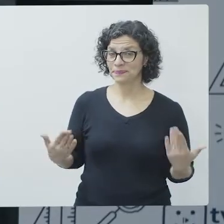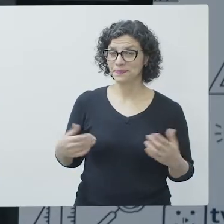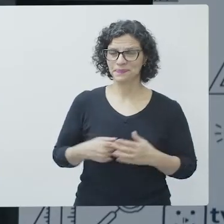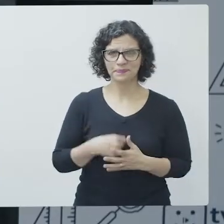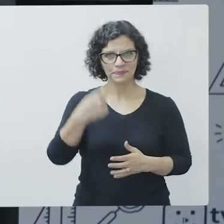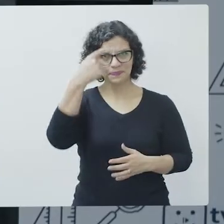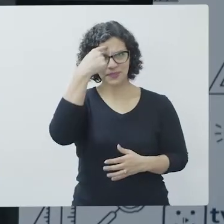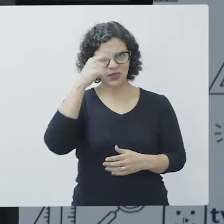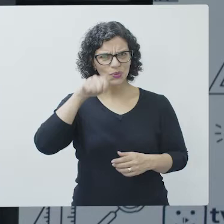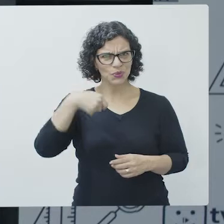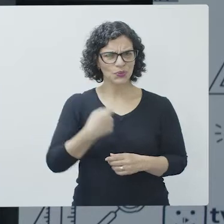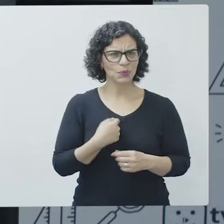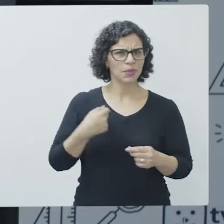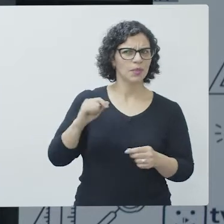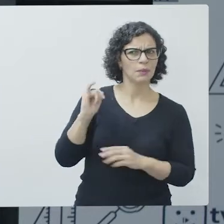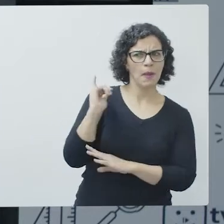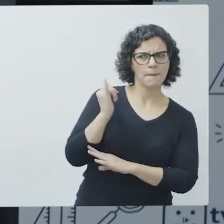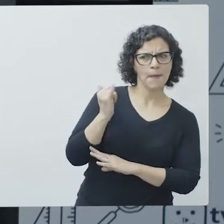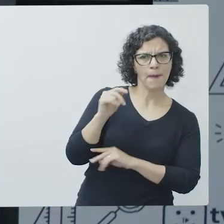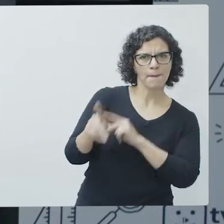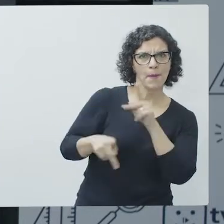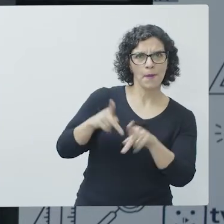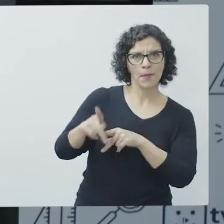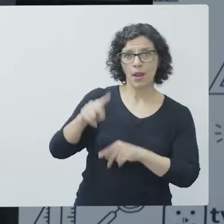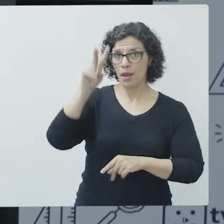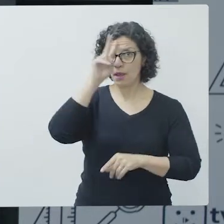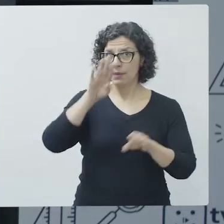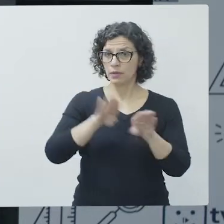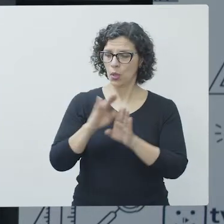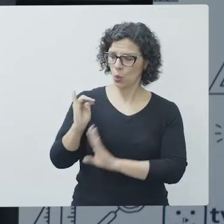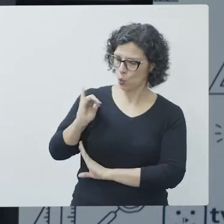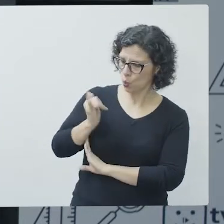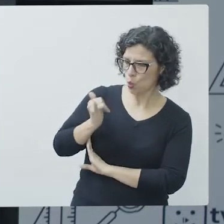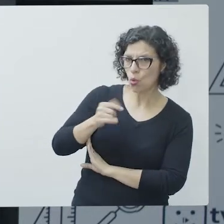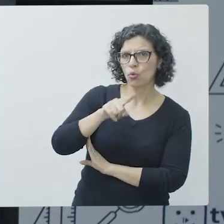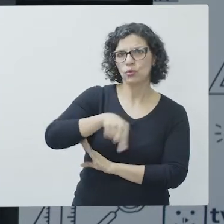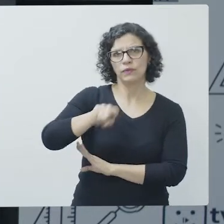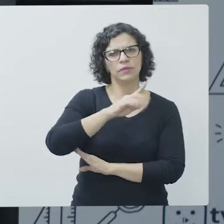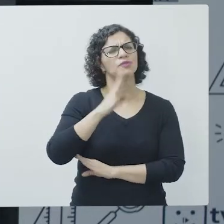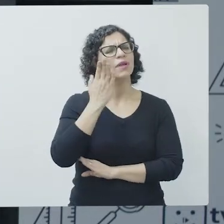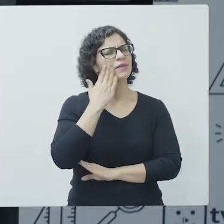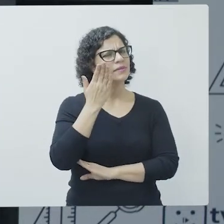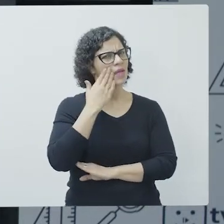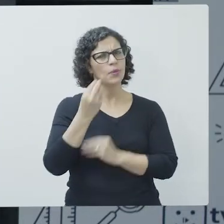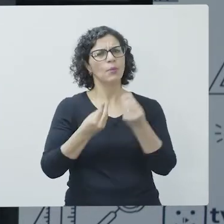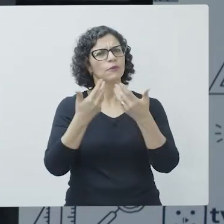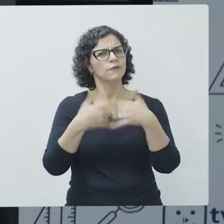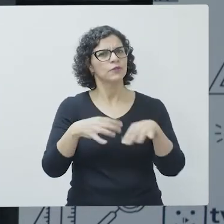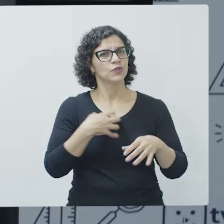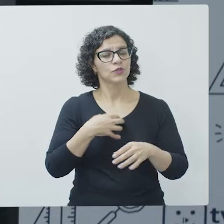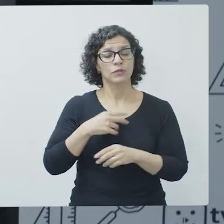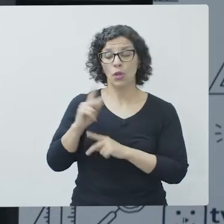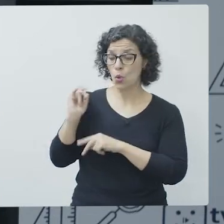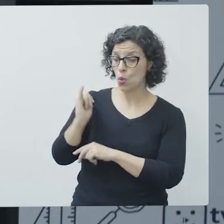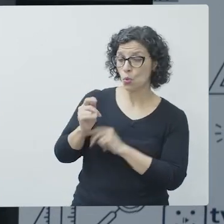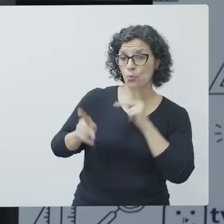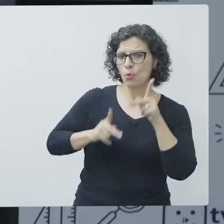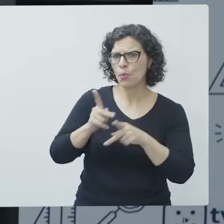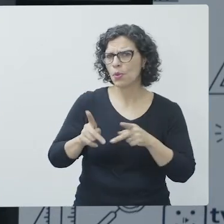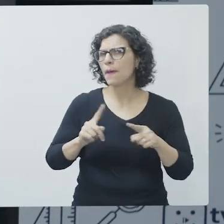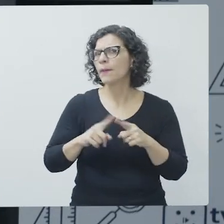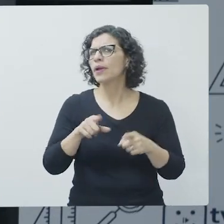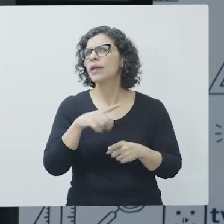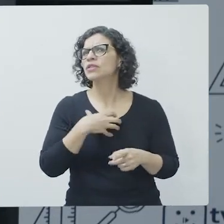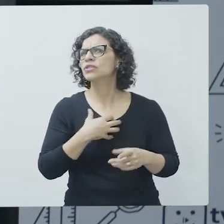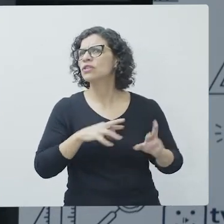Então, pensou a esse respeito do conto popular? Lembrando que o conto, vocês já sabem como funciona. Mas e o conto popular? Por